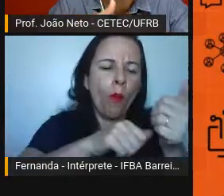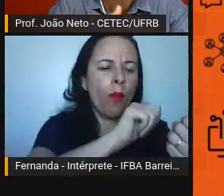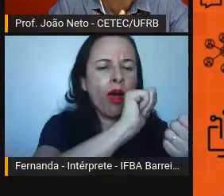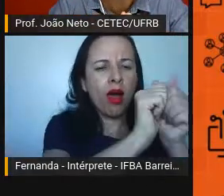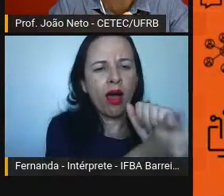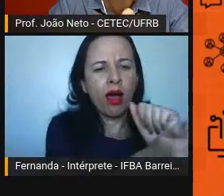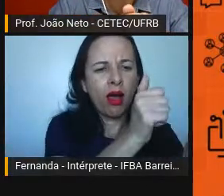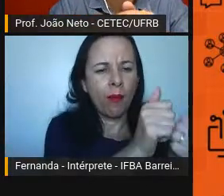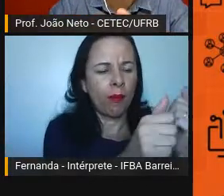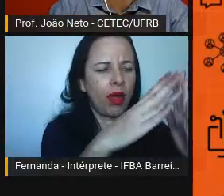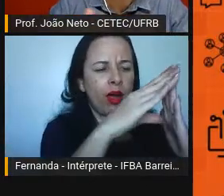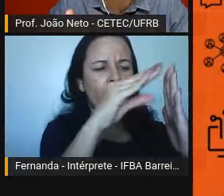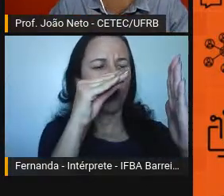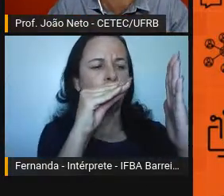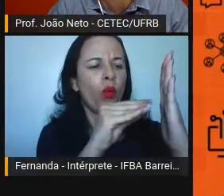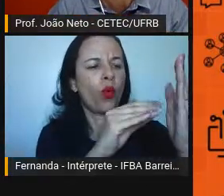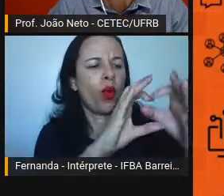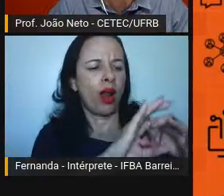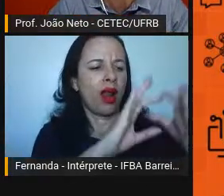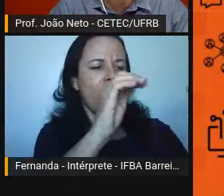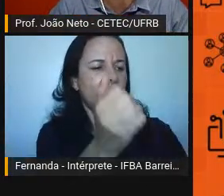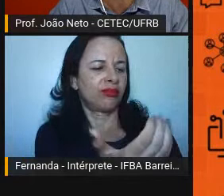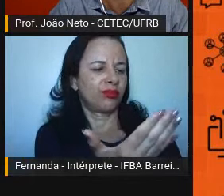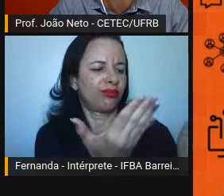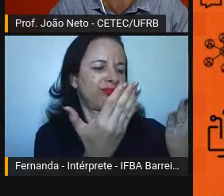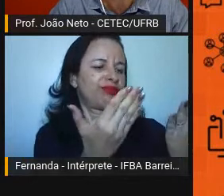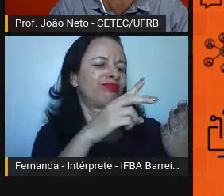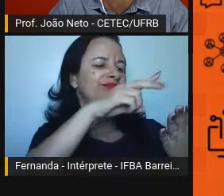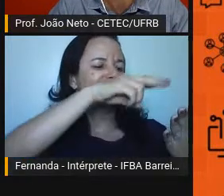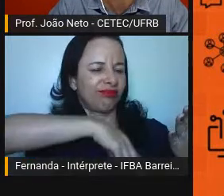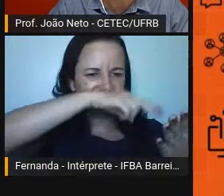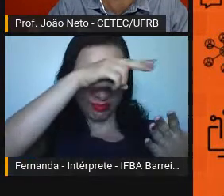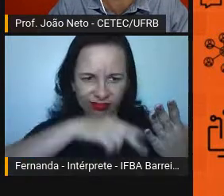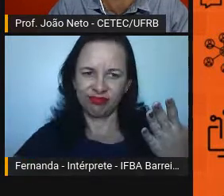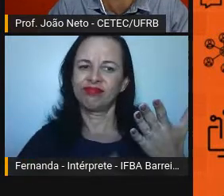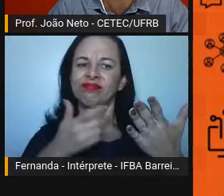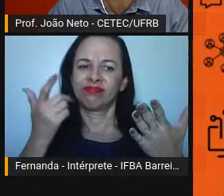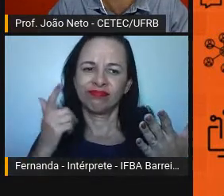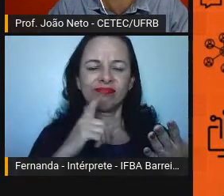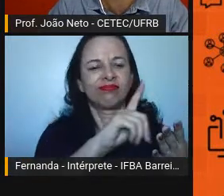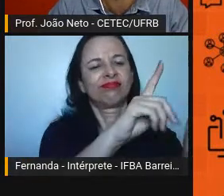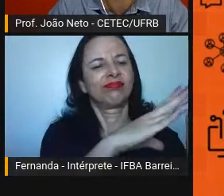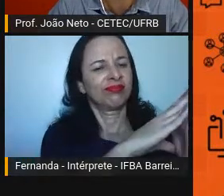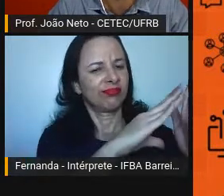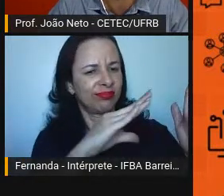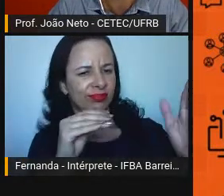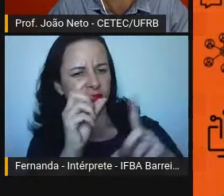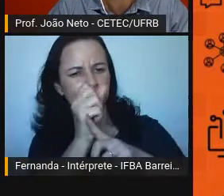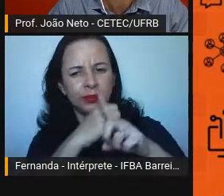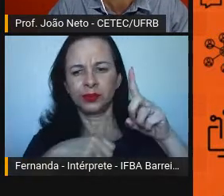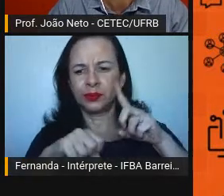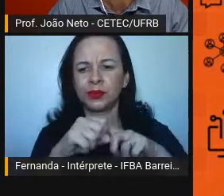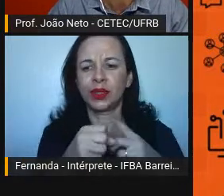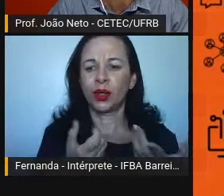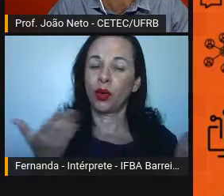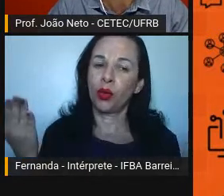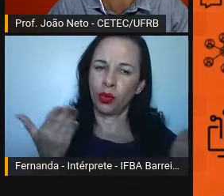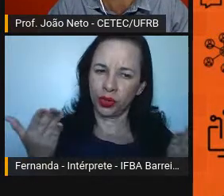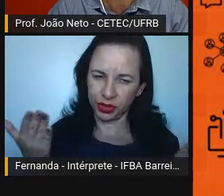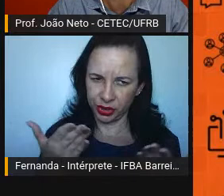seja transmitida essa pessoa com deficiência então percebam que o modelo social que o modelo que nós entendemos agora